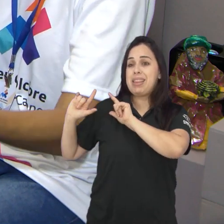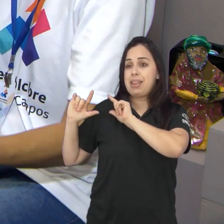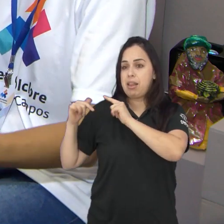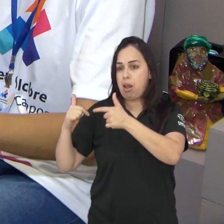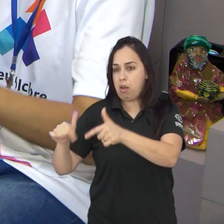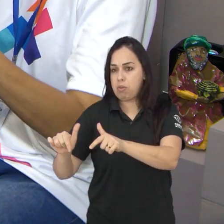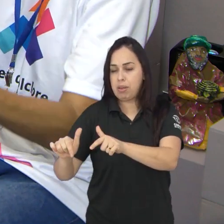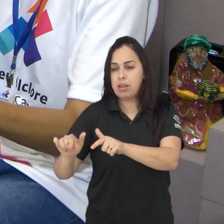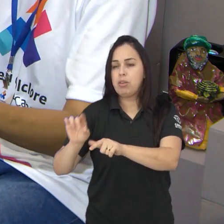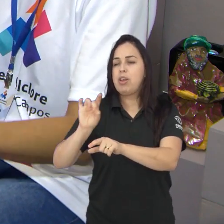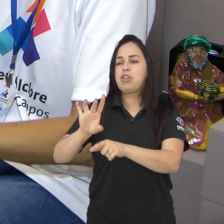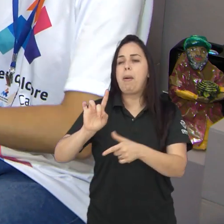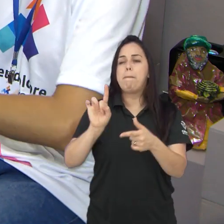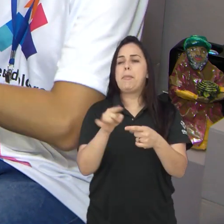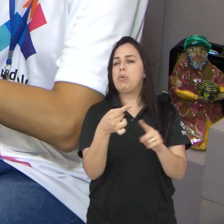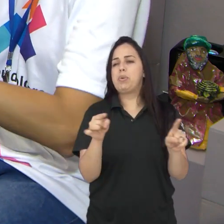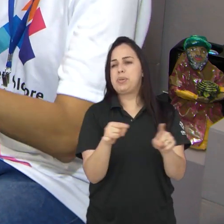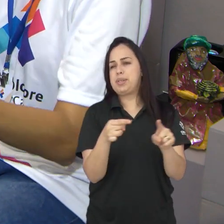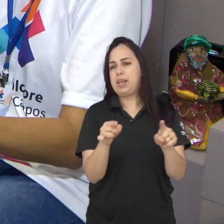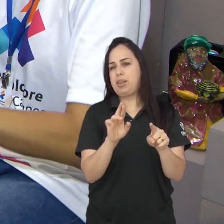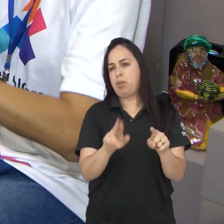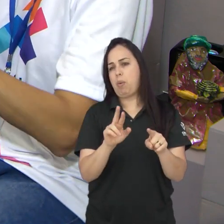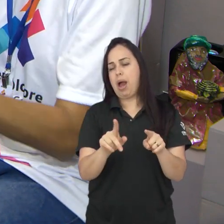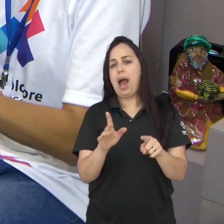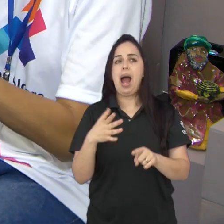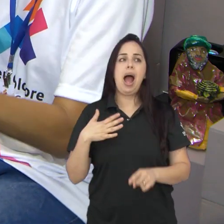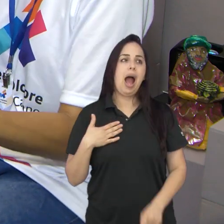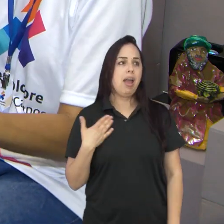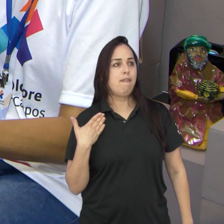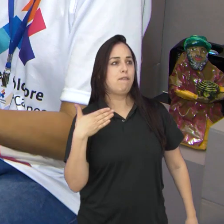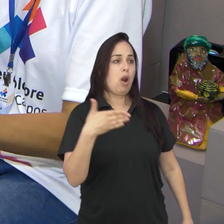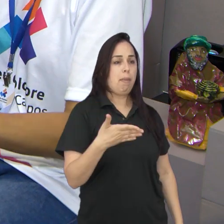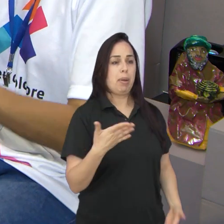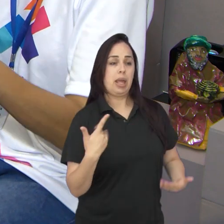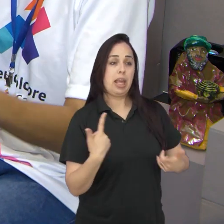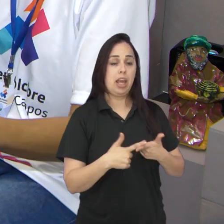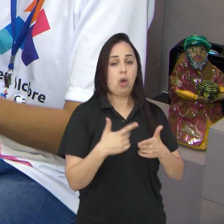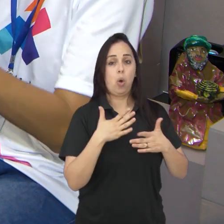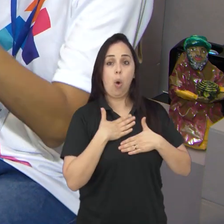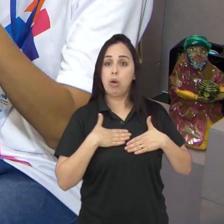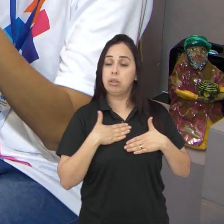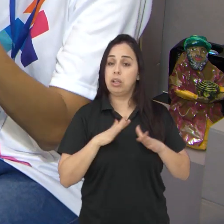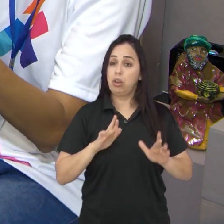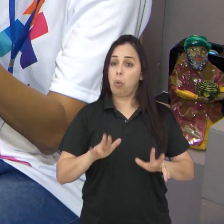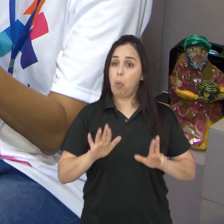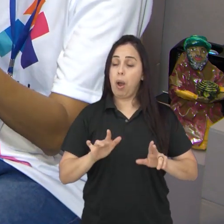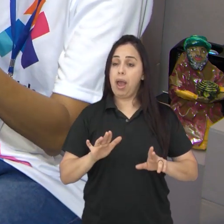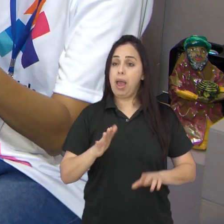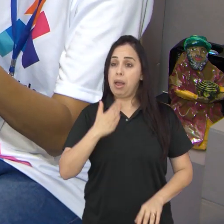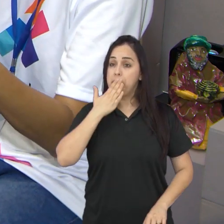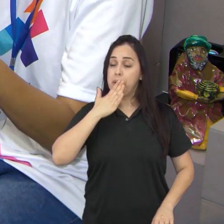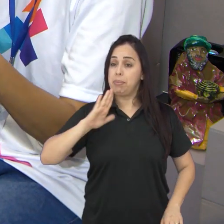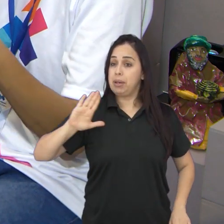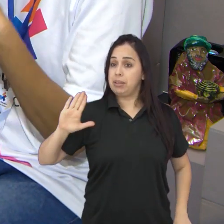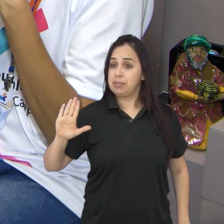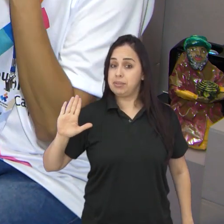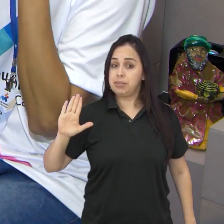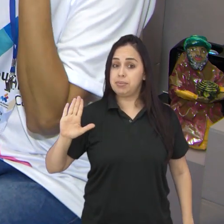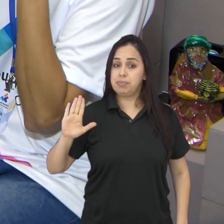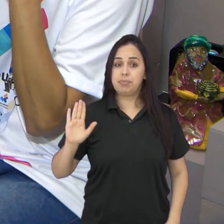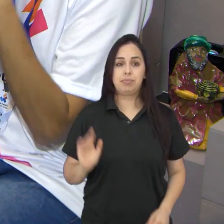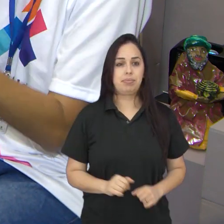não apenas com a música, com vou lá porque eu gosto, né? Então tem muitas